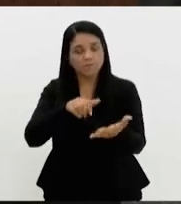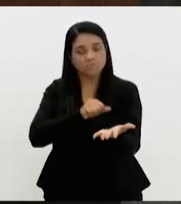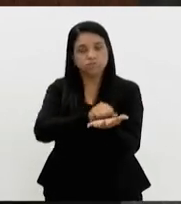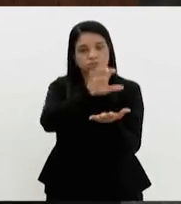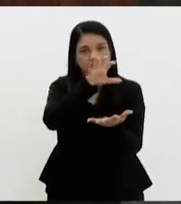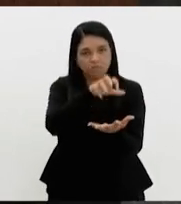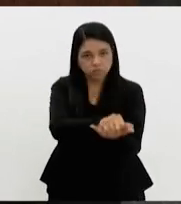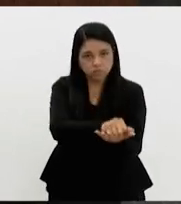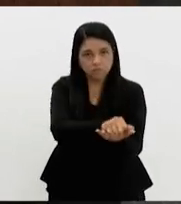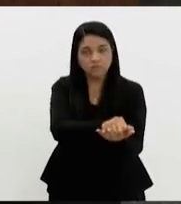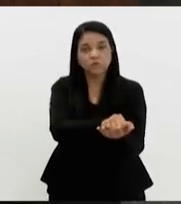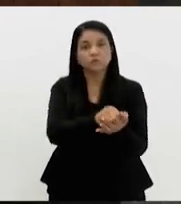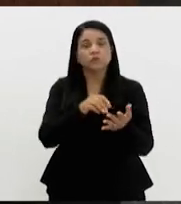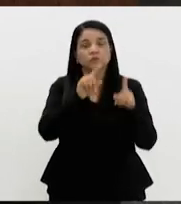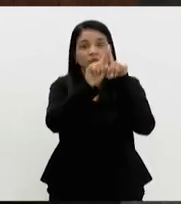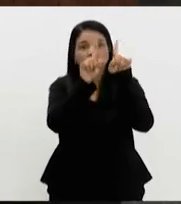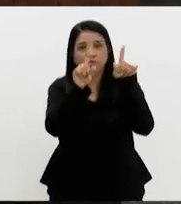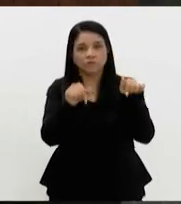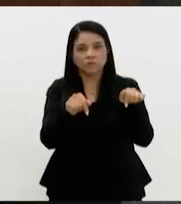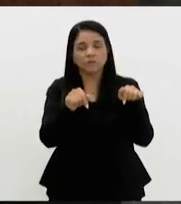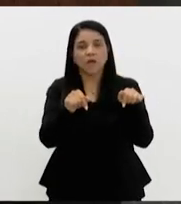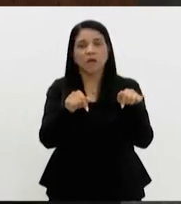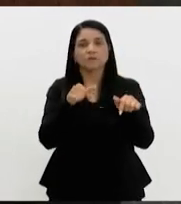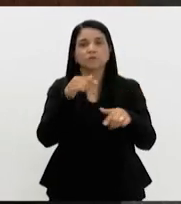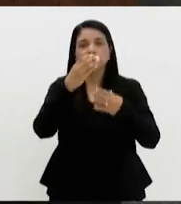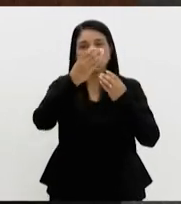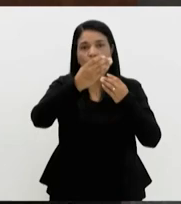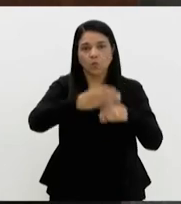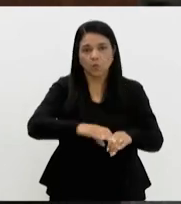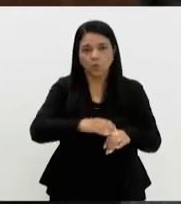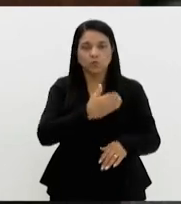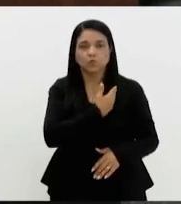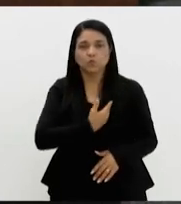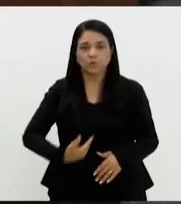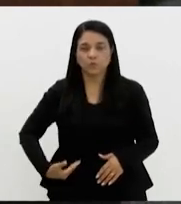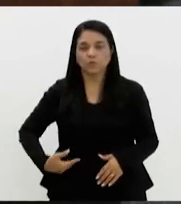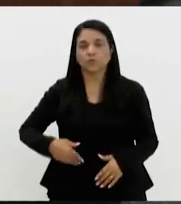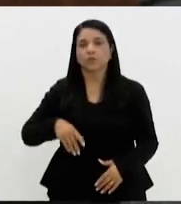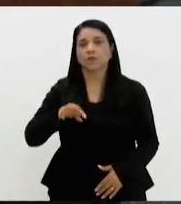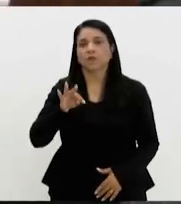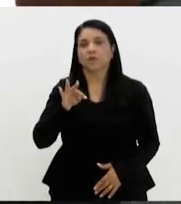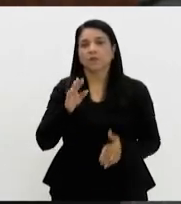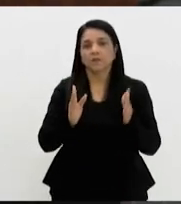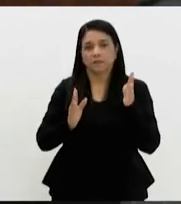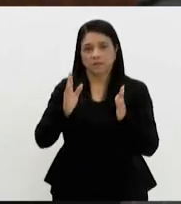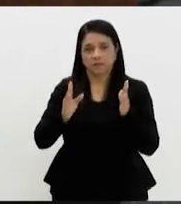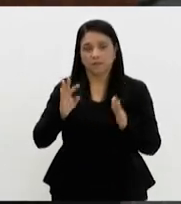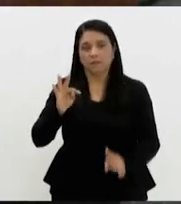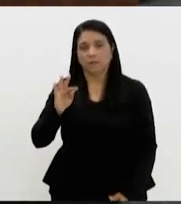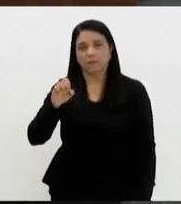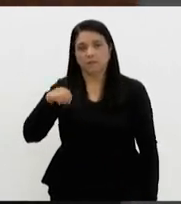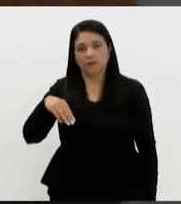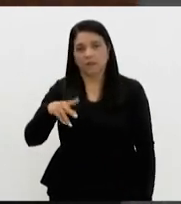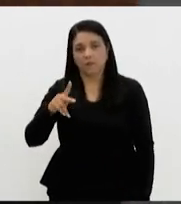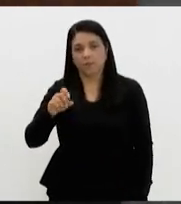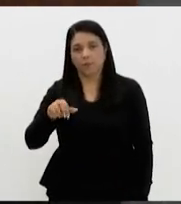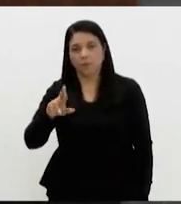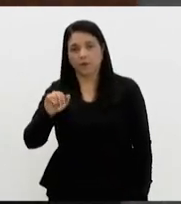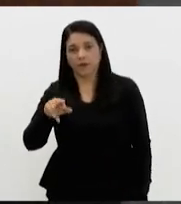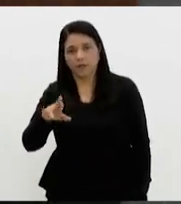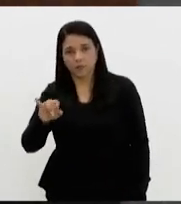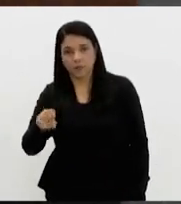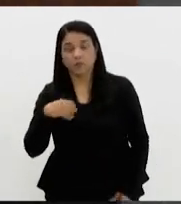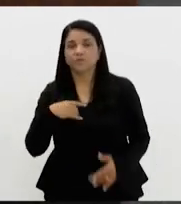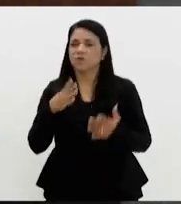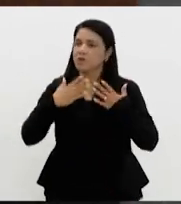todos os funcionários que prestaram concurso público temporário. Então, eu quero tranquilizar aqui os nobres